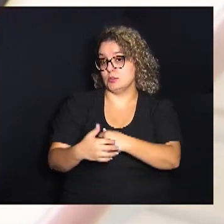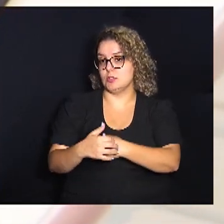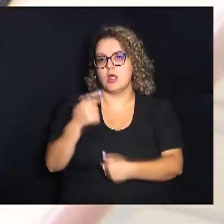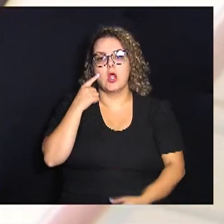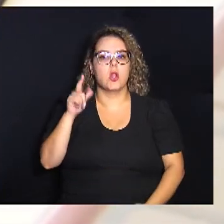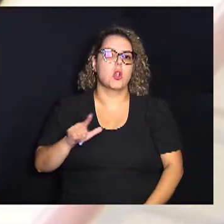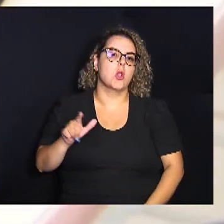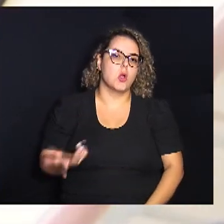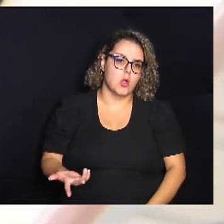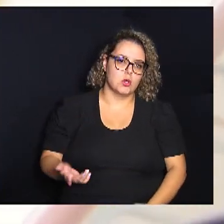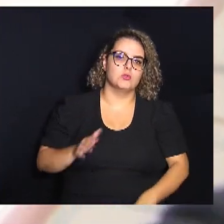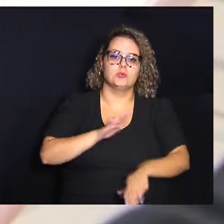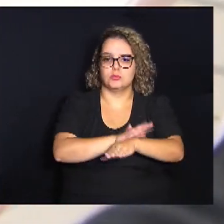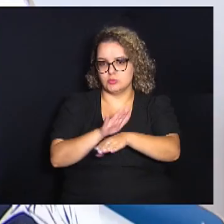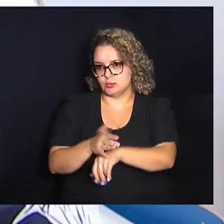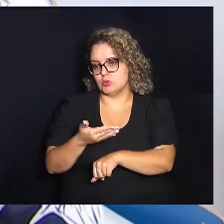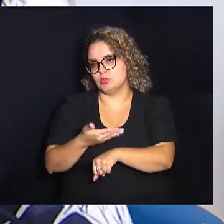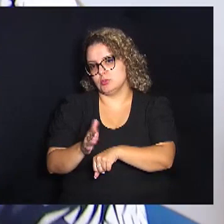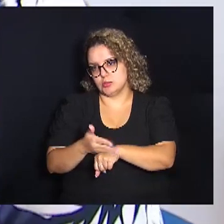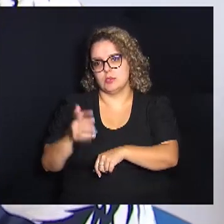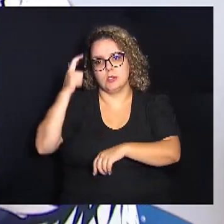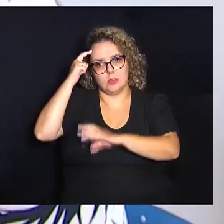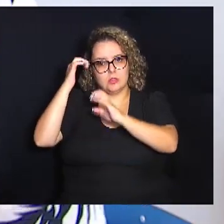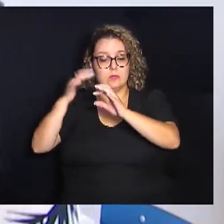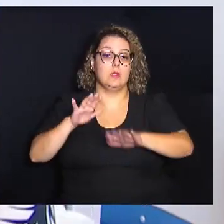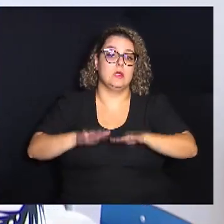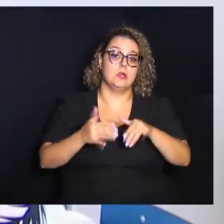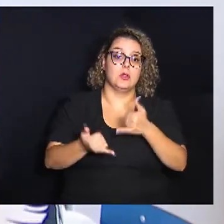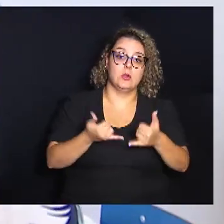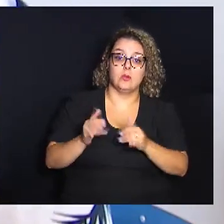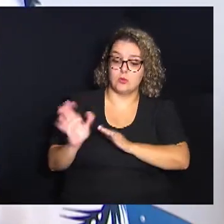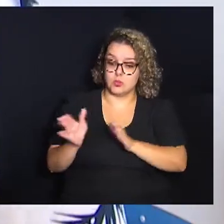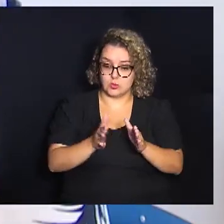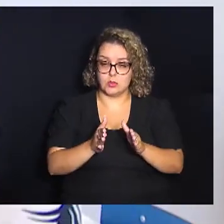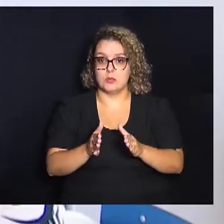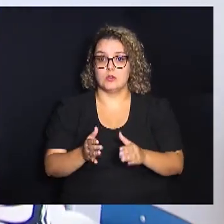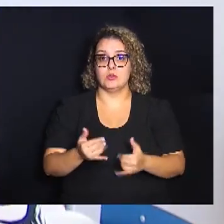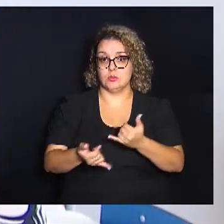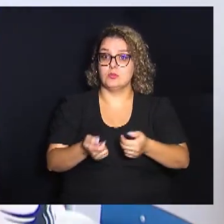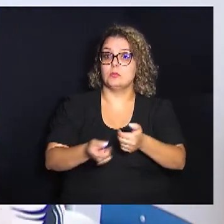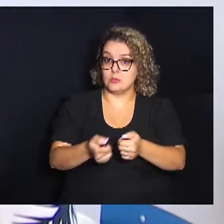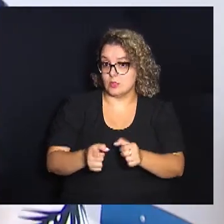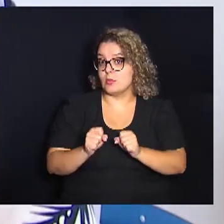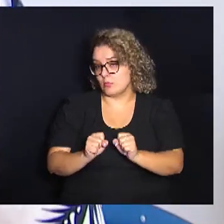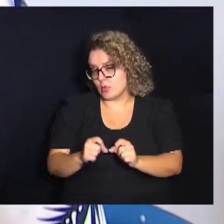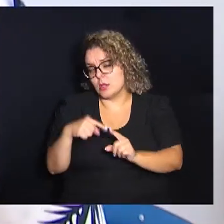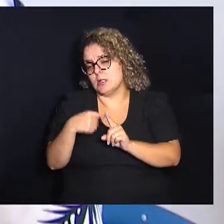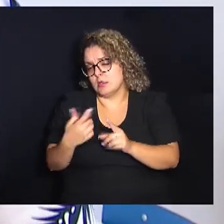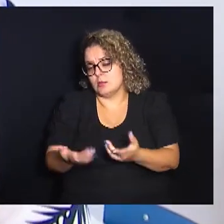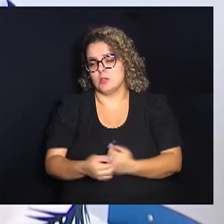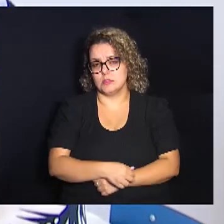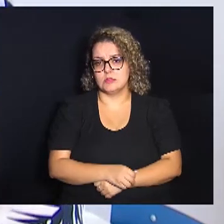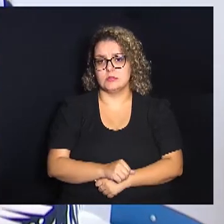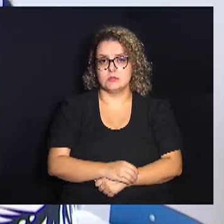que eles também auxiliam no treinamento cerebral. Às vezes um jogo bem direcionado, um jogo de videogame, também ele é positivo, né?